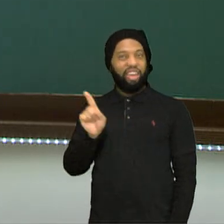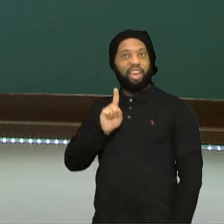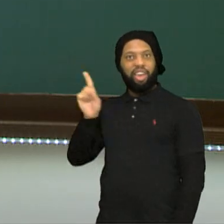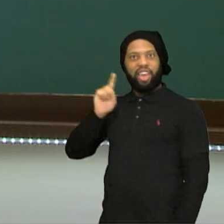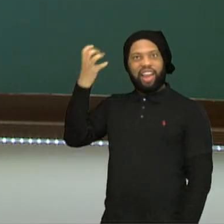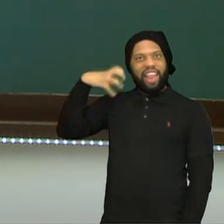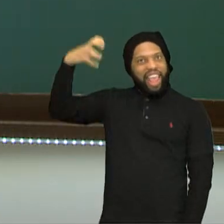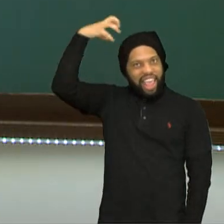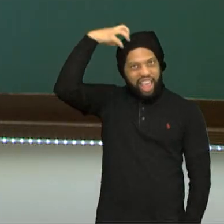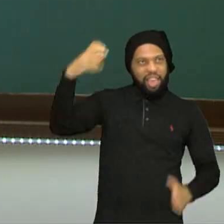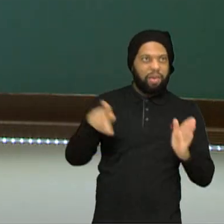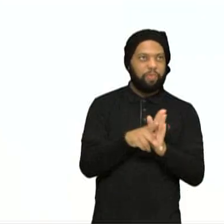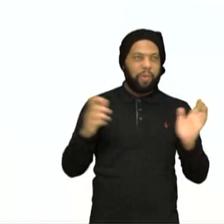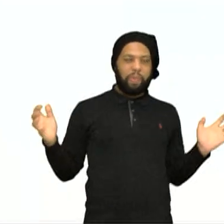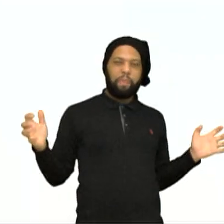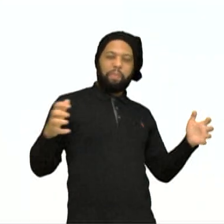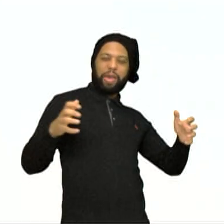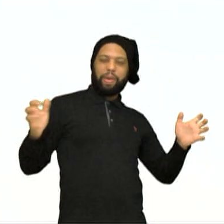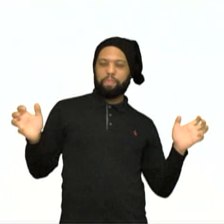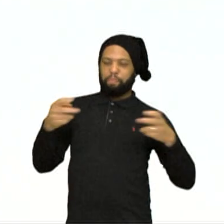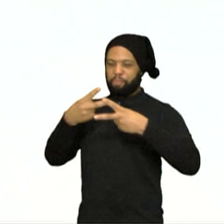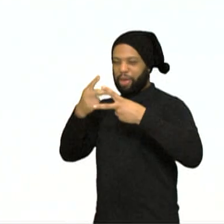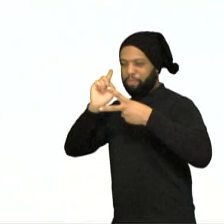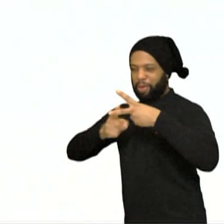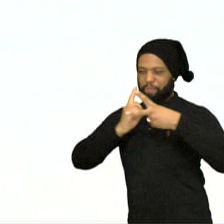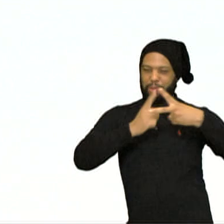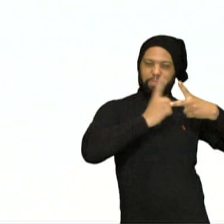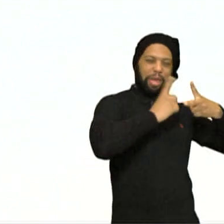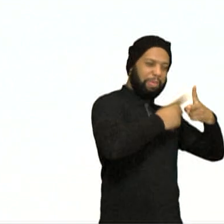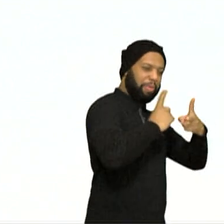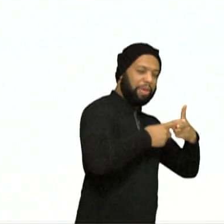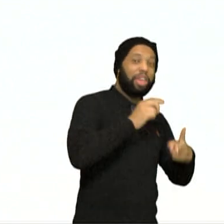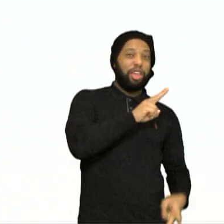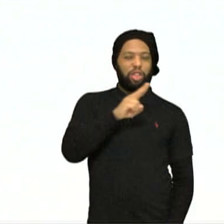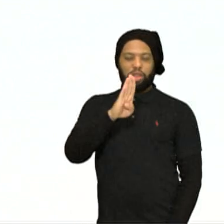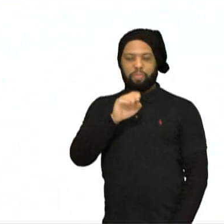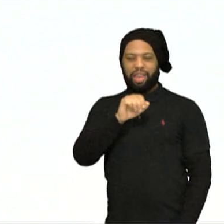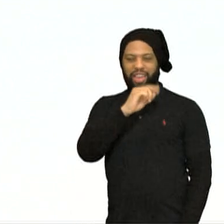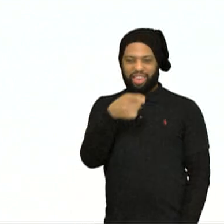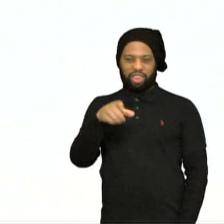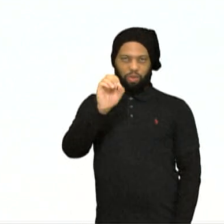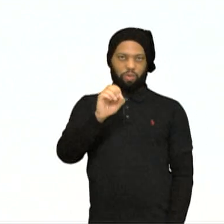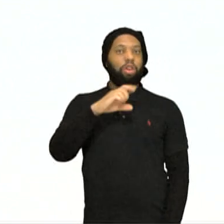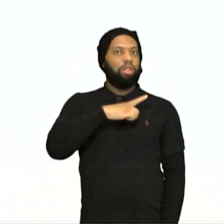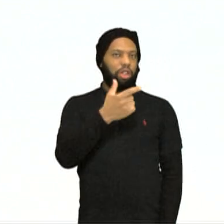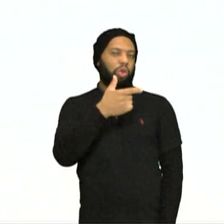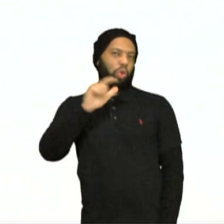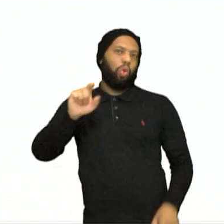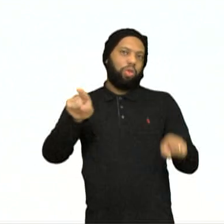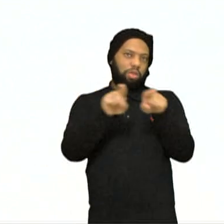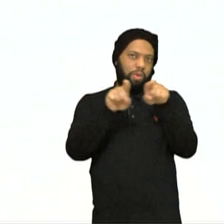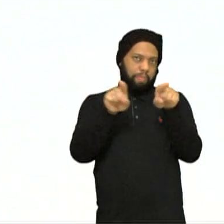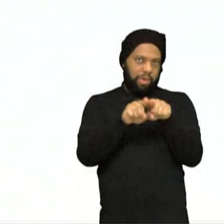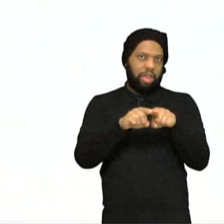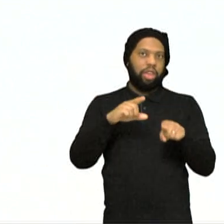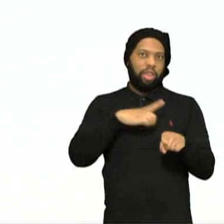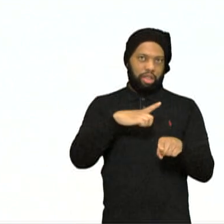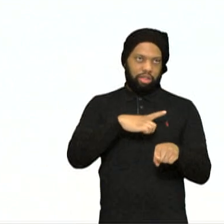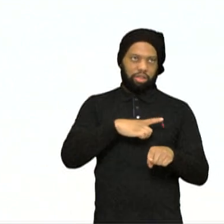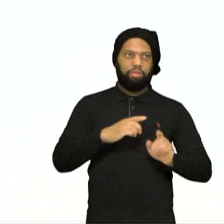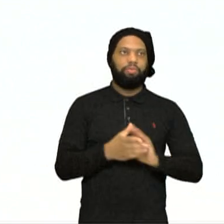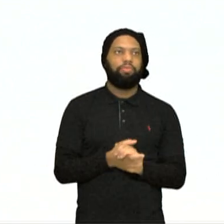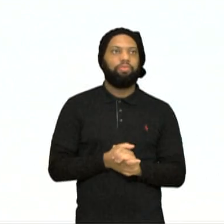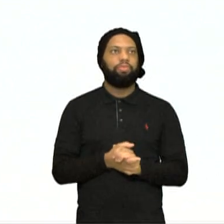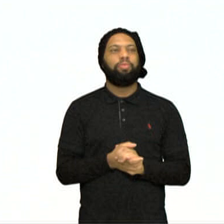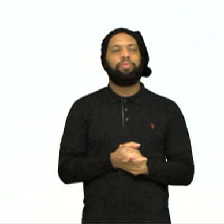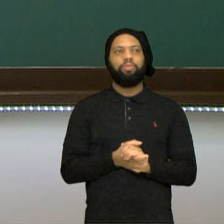o rei do baião, né? Música, é, duas grandes músicas dele, né? Exemplos, tem outras também, Asa Branca e o